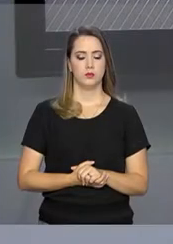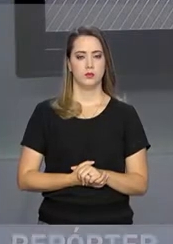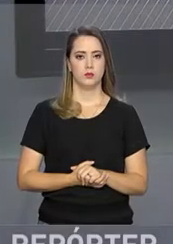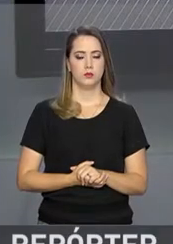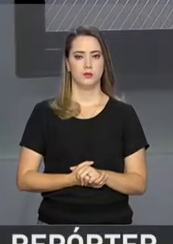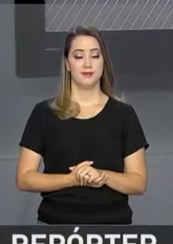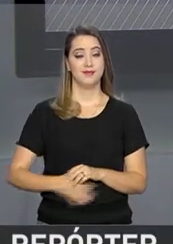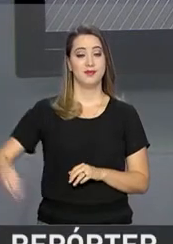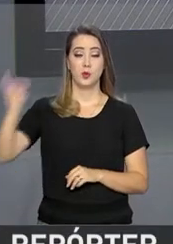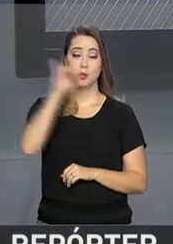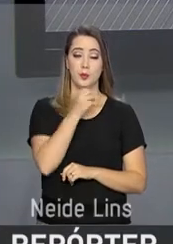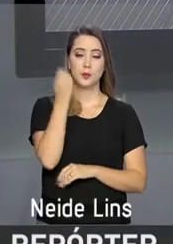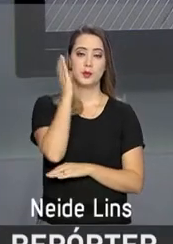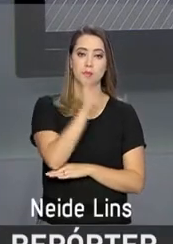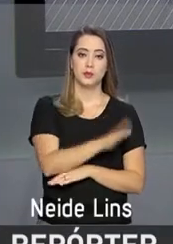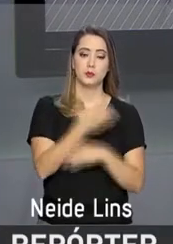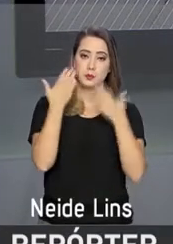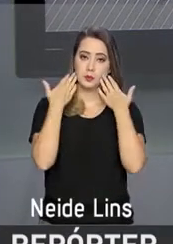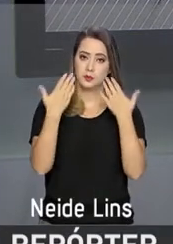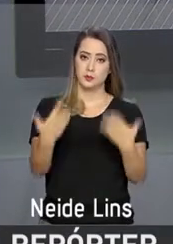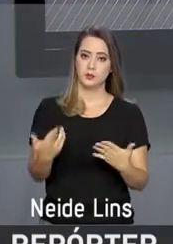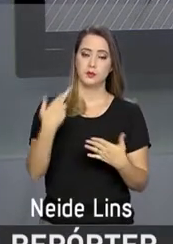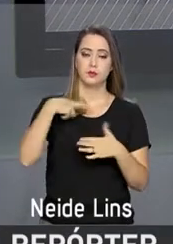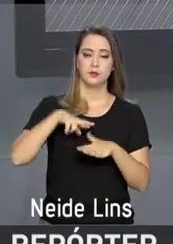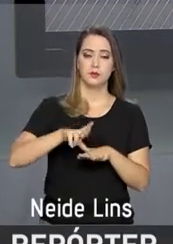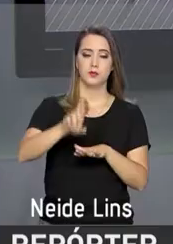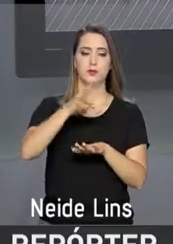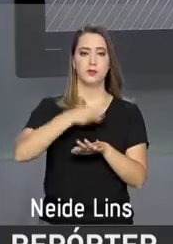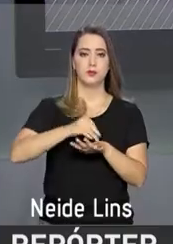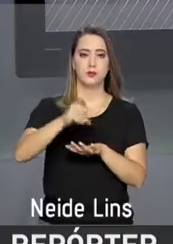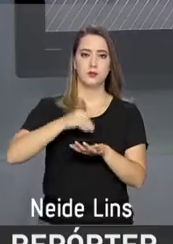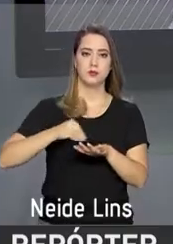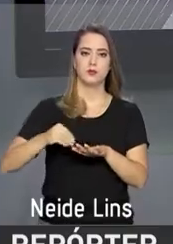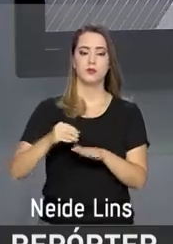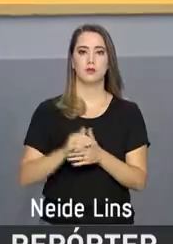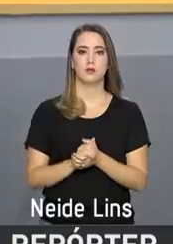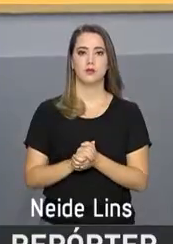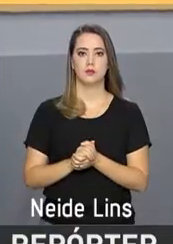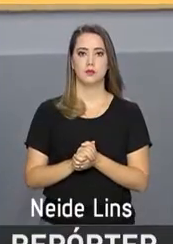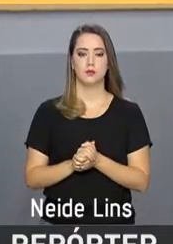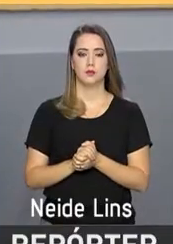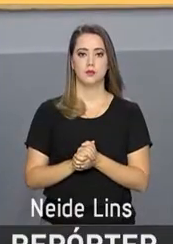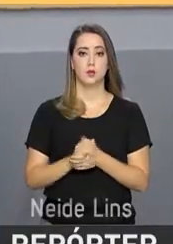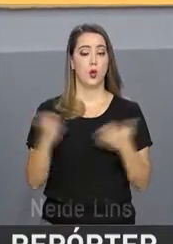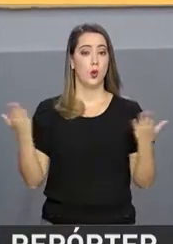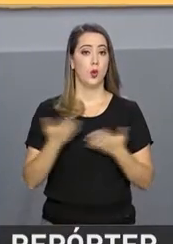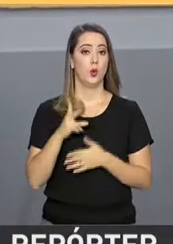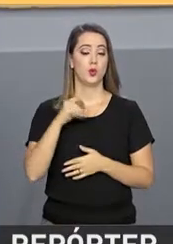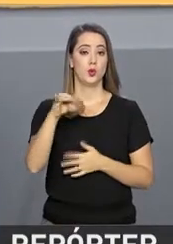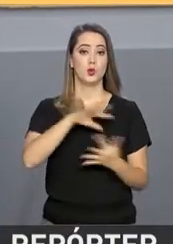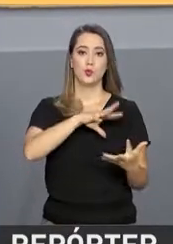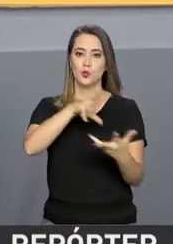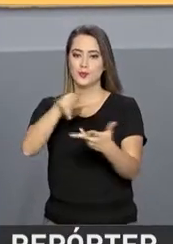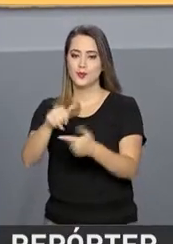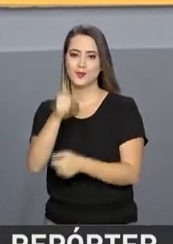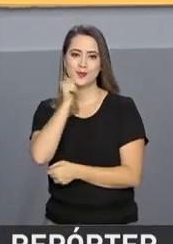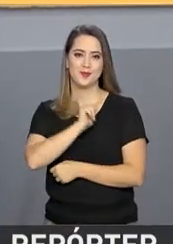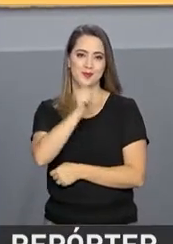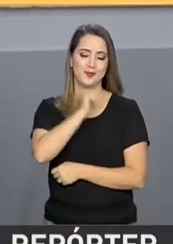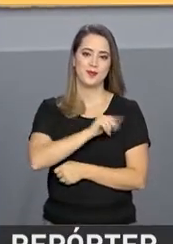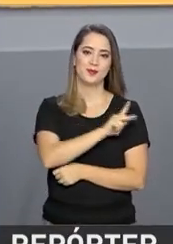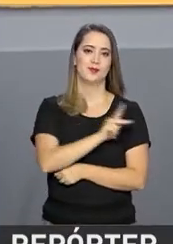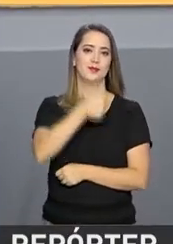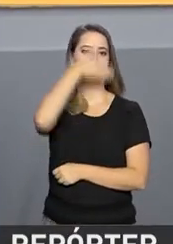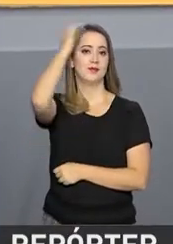olá boa tarde começa a que mais uma edição do repórter nbr hoje é dia internacional da mulher e o